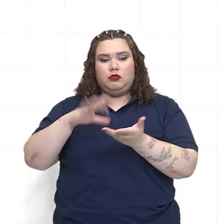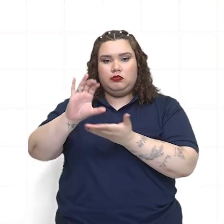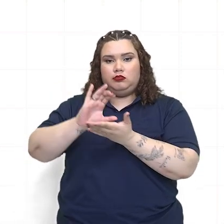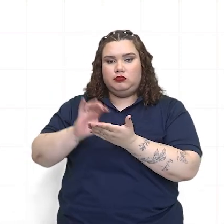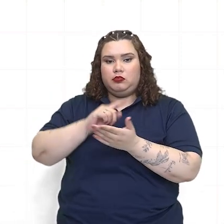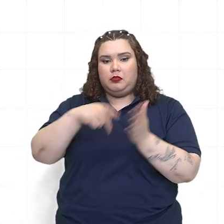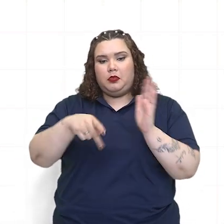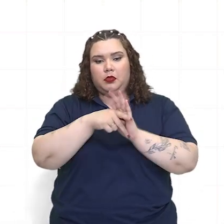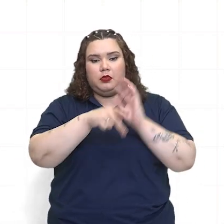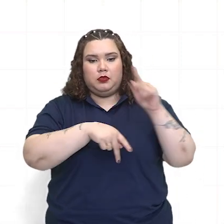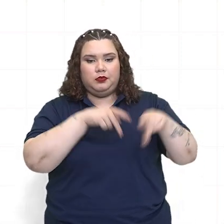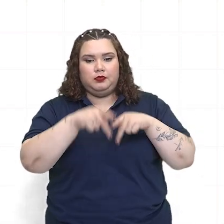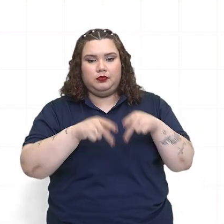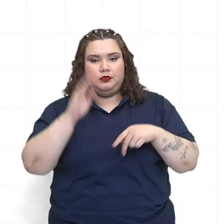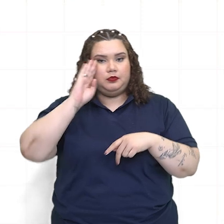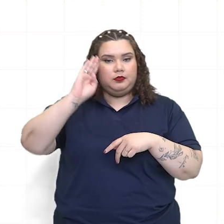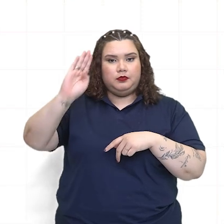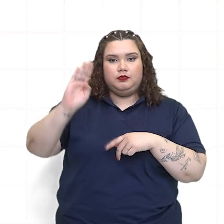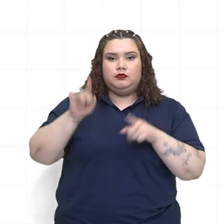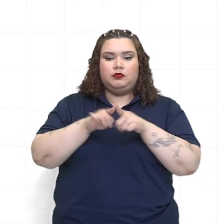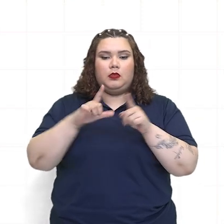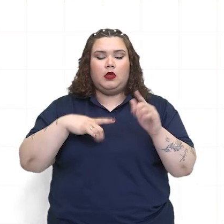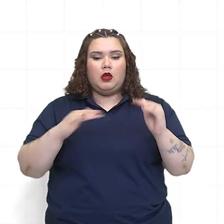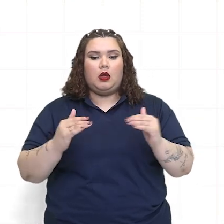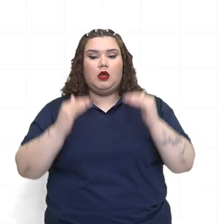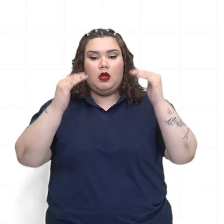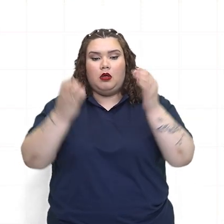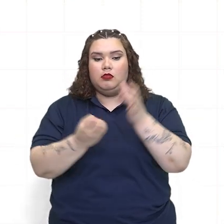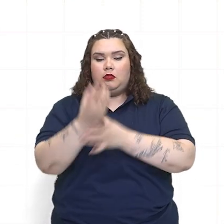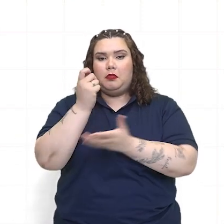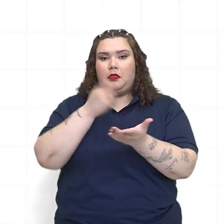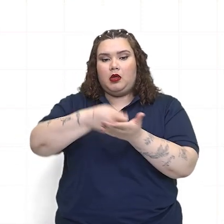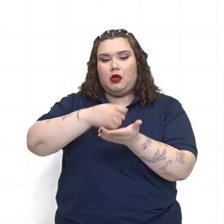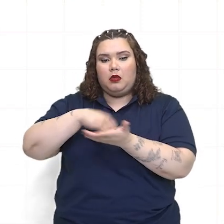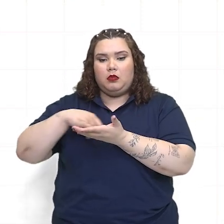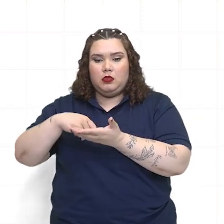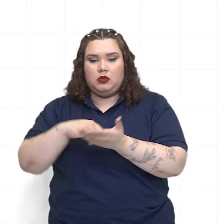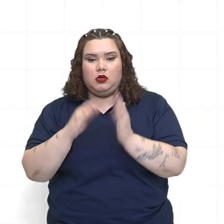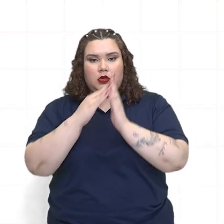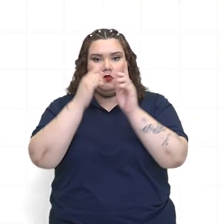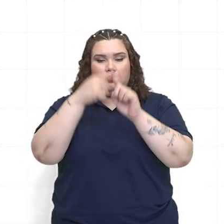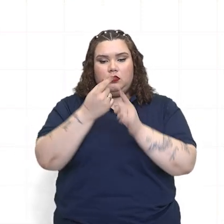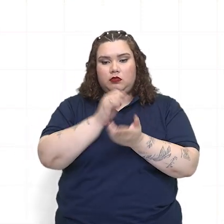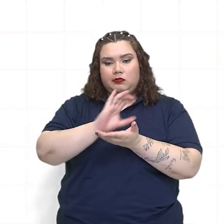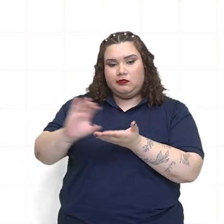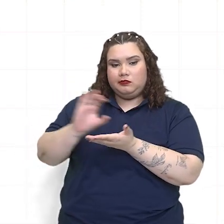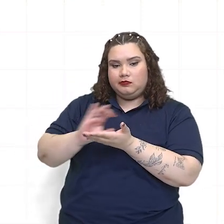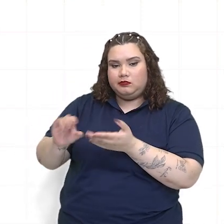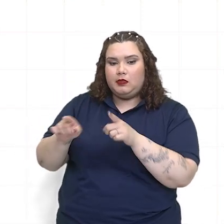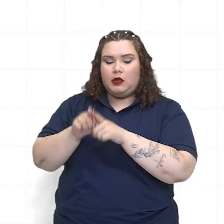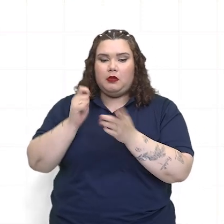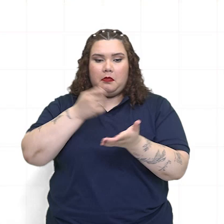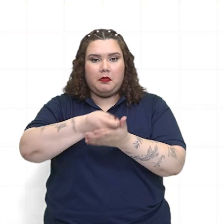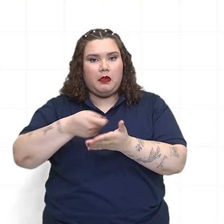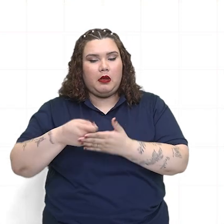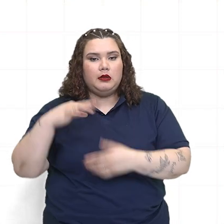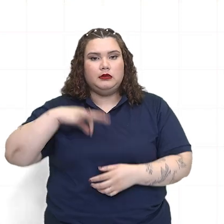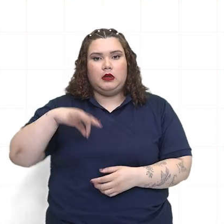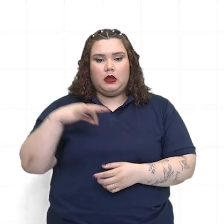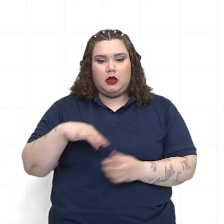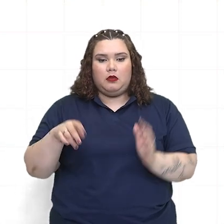seus vassalos, os soberanos criavam tributos novos, a igreja recebia donativos e